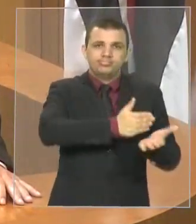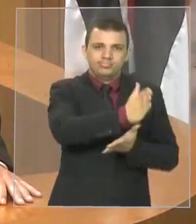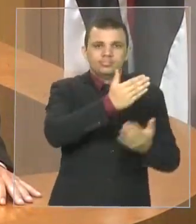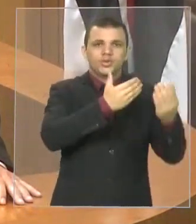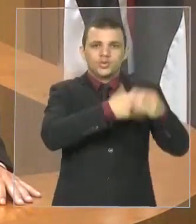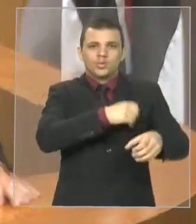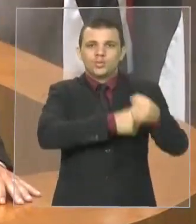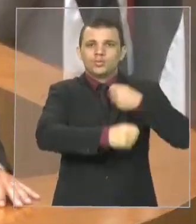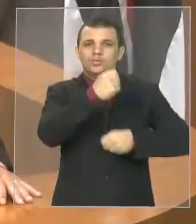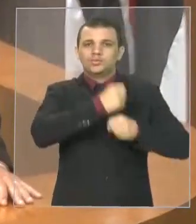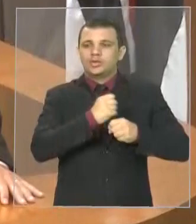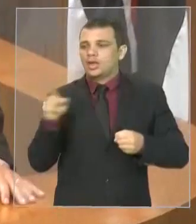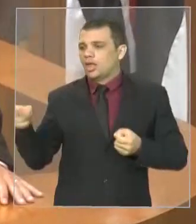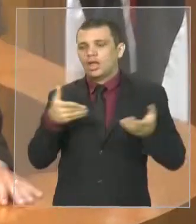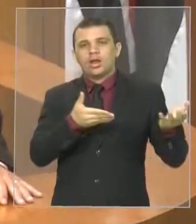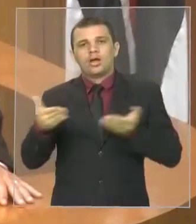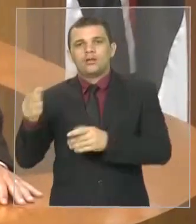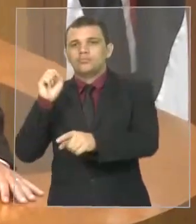no ano passado?